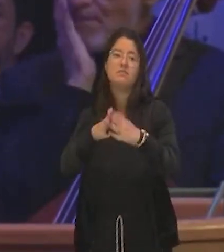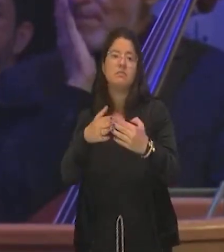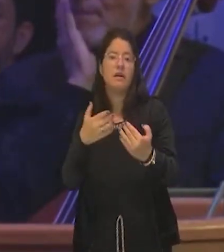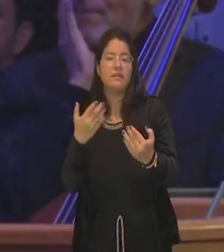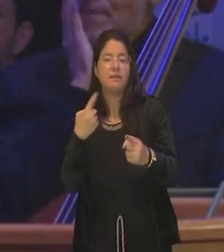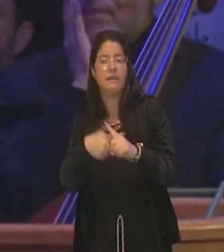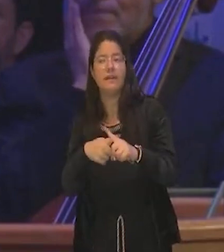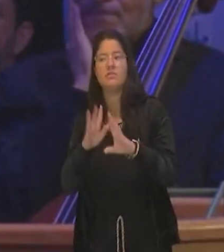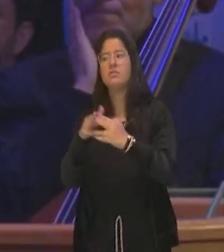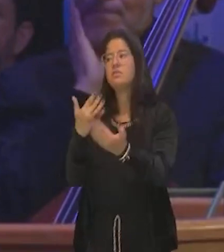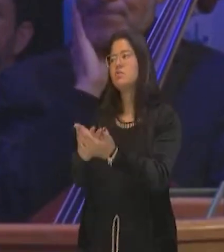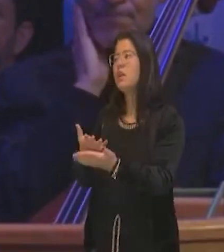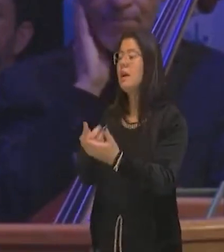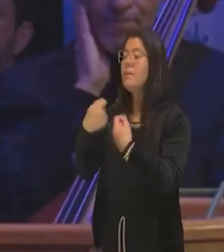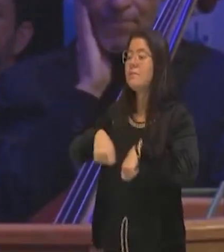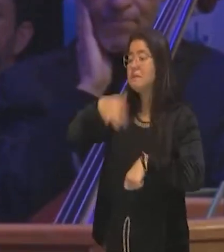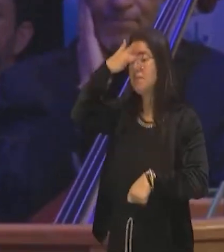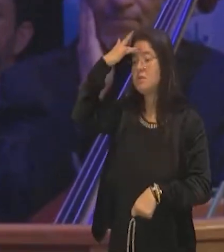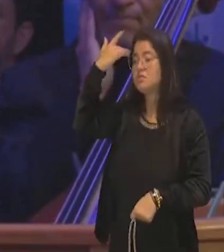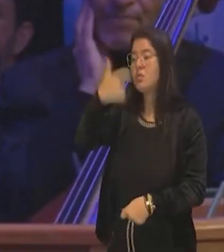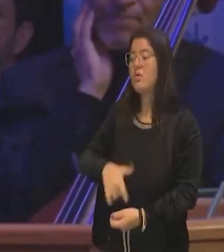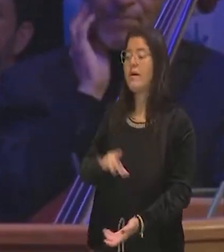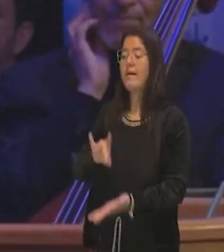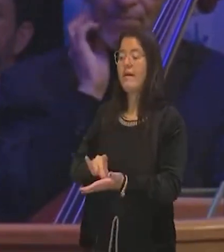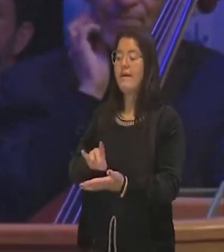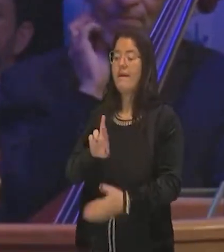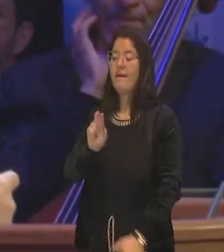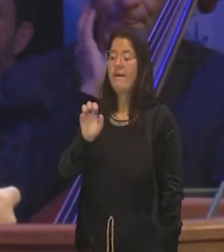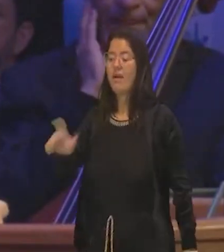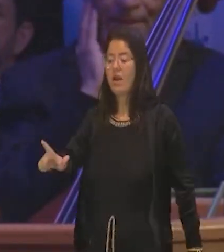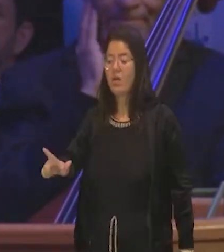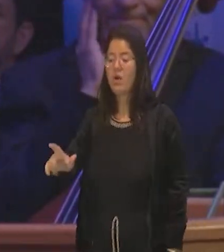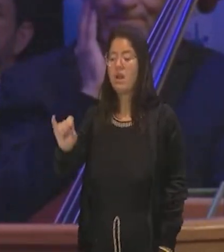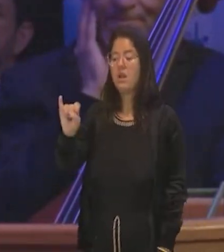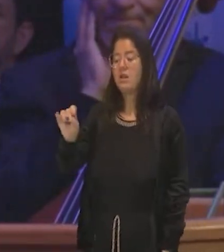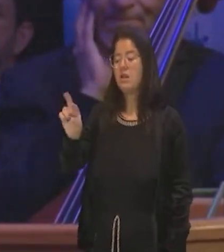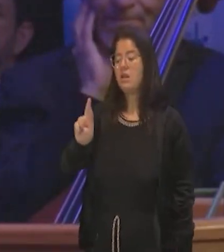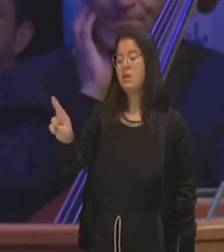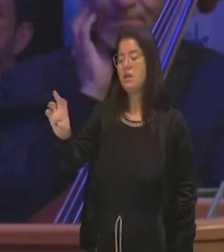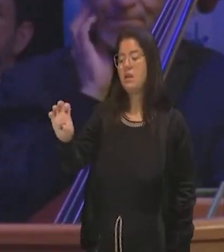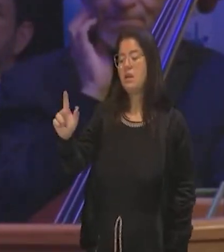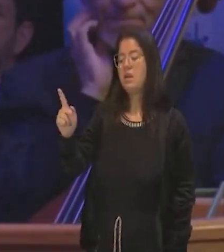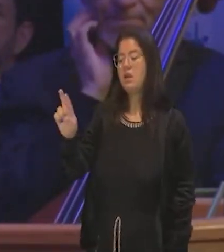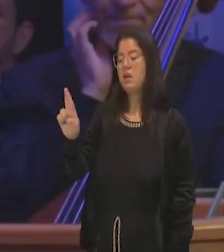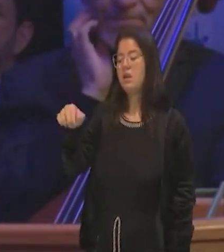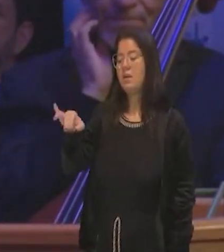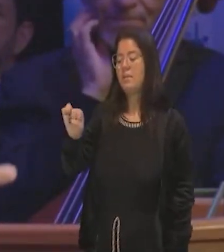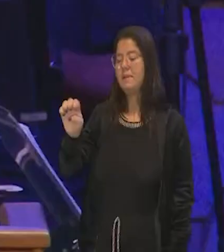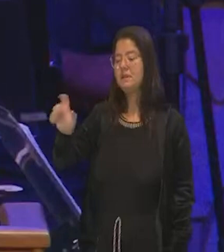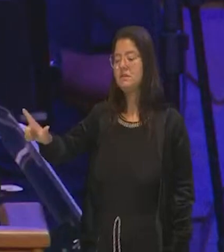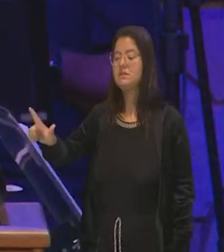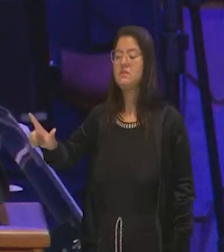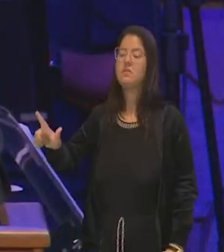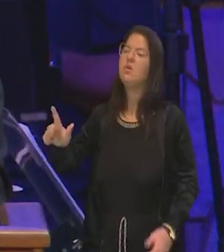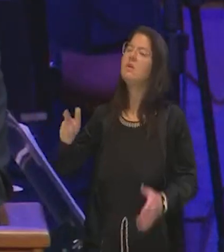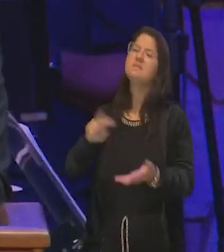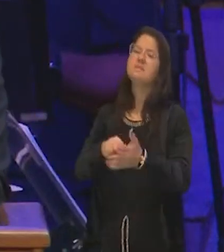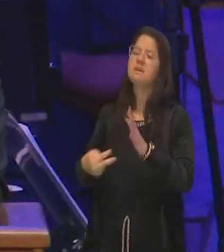ambientes. A palavra irrepreensível traz a ideia de que as pessoas não deveriam